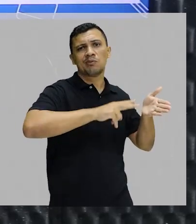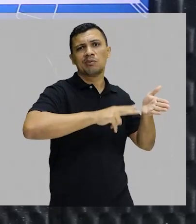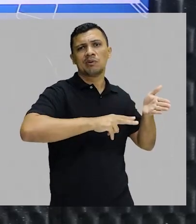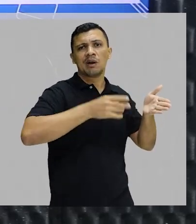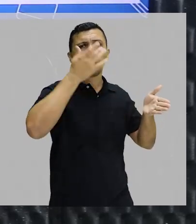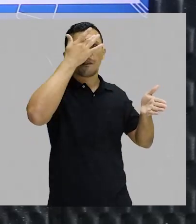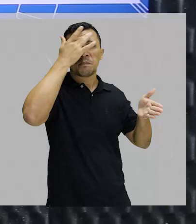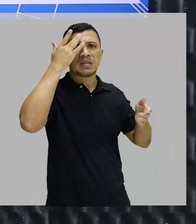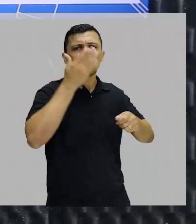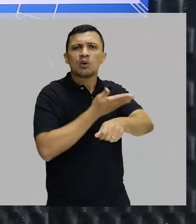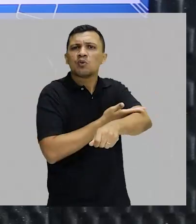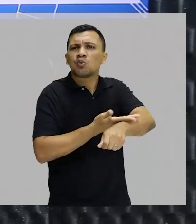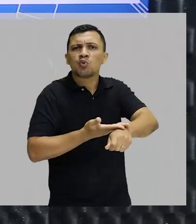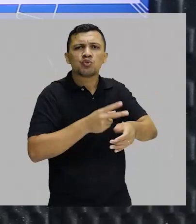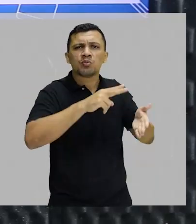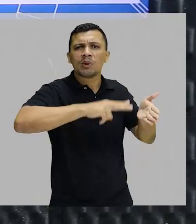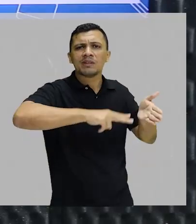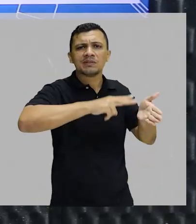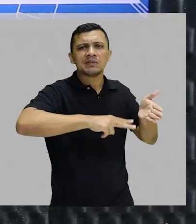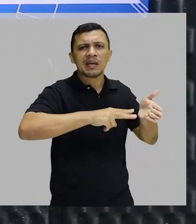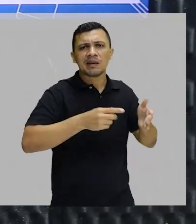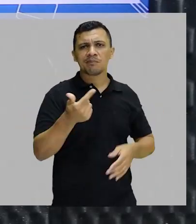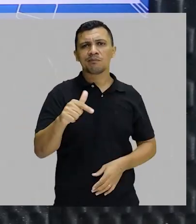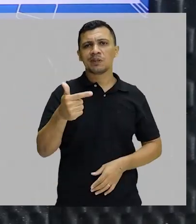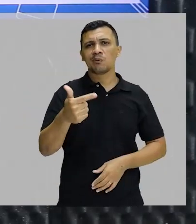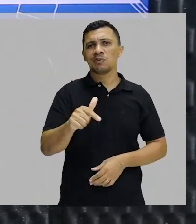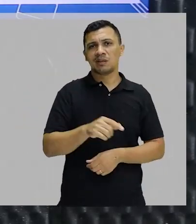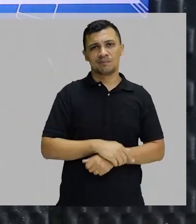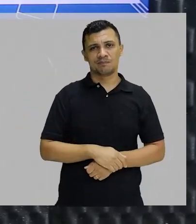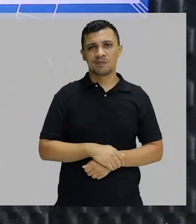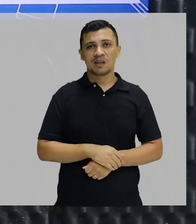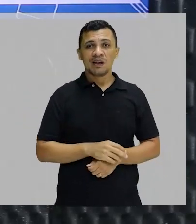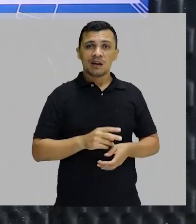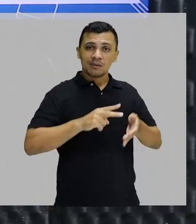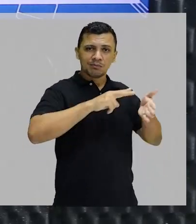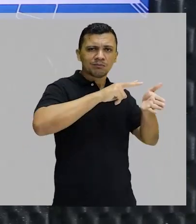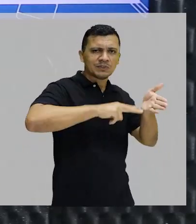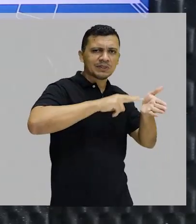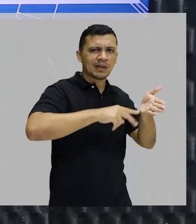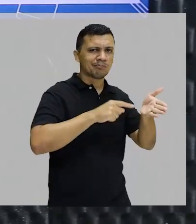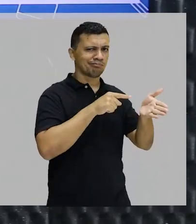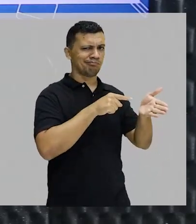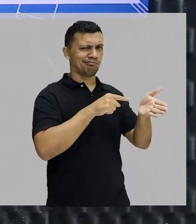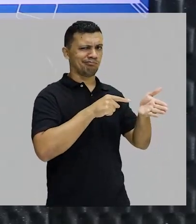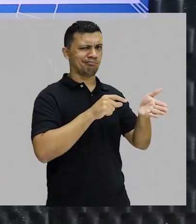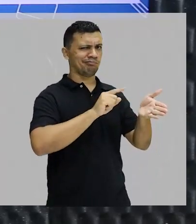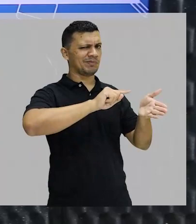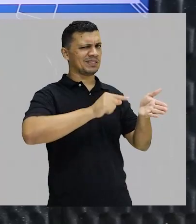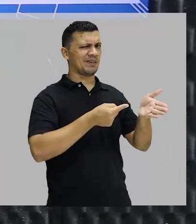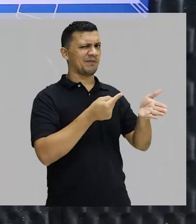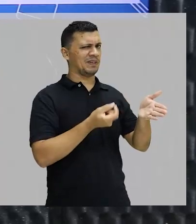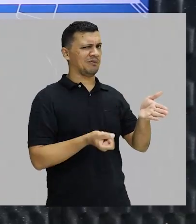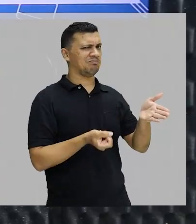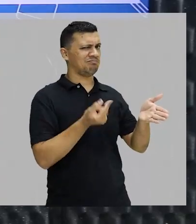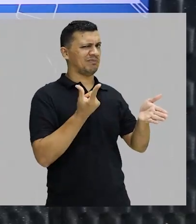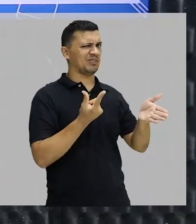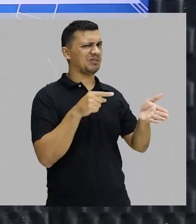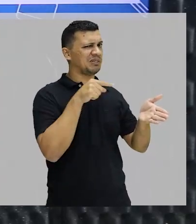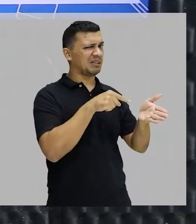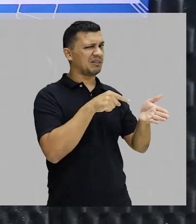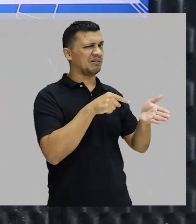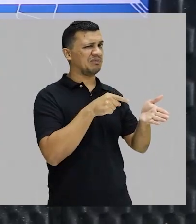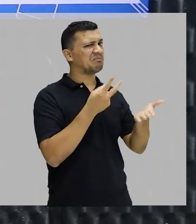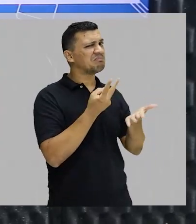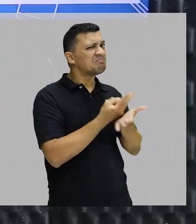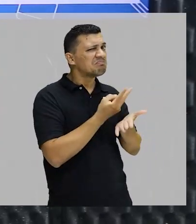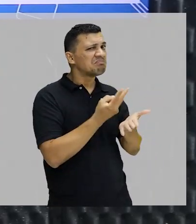têm o hábito de ler após escrever. Quando você lê, você, essa vírgula aí não tá no lugar muito certo,